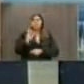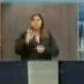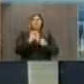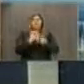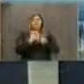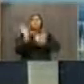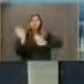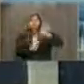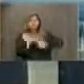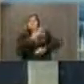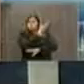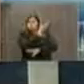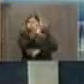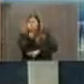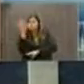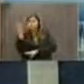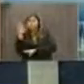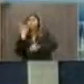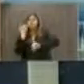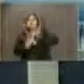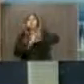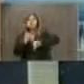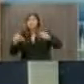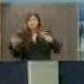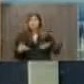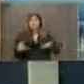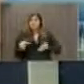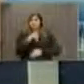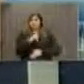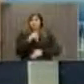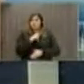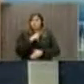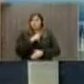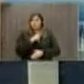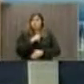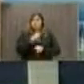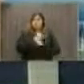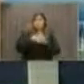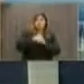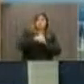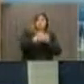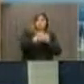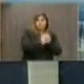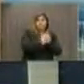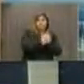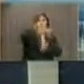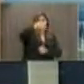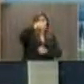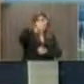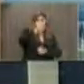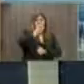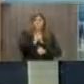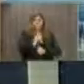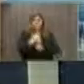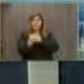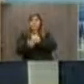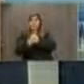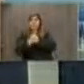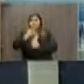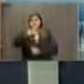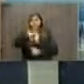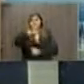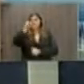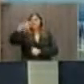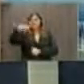reurbanização, ele é um maior contraste social que nós temos no nosso território. De um lado, Manaíra, do outro, o bairro São José. Nós vamos corrigir isso